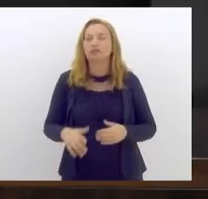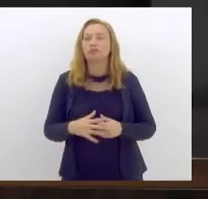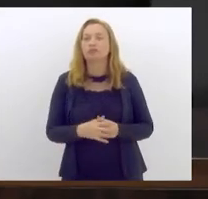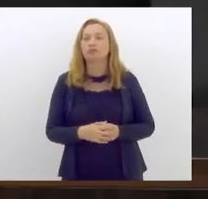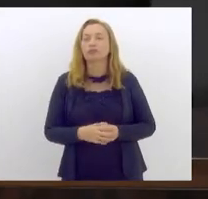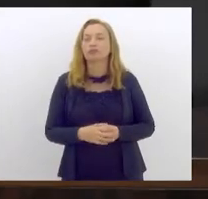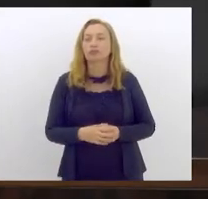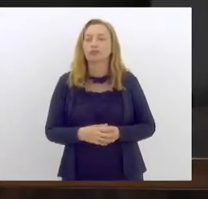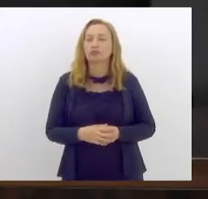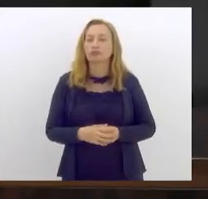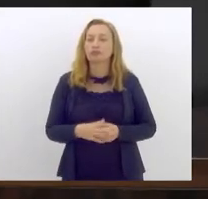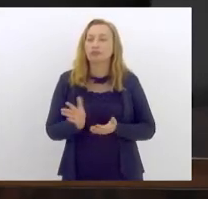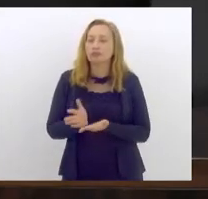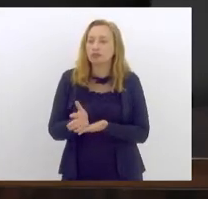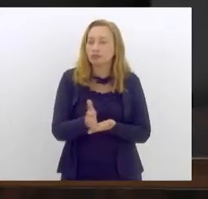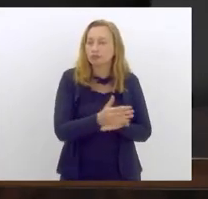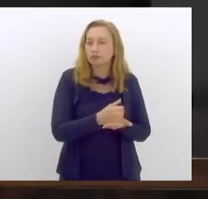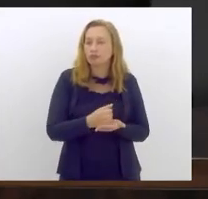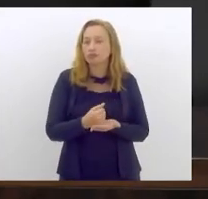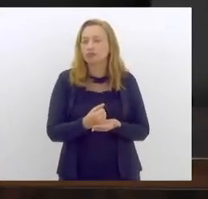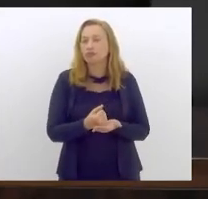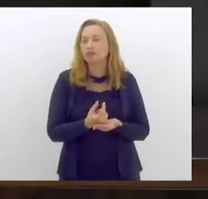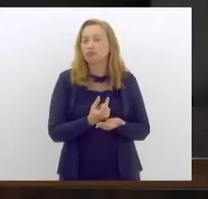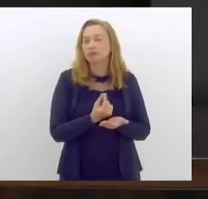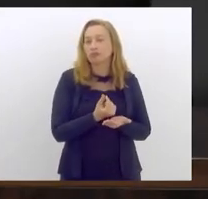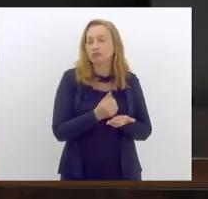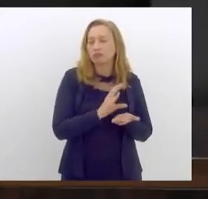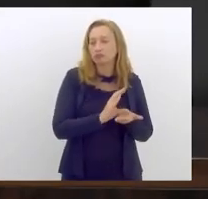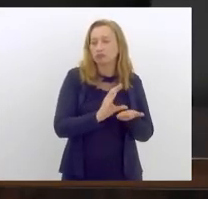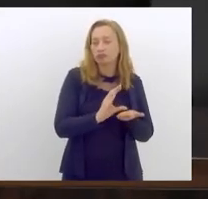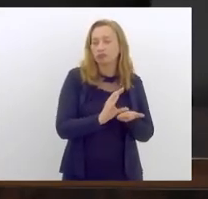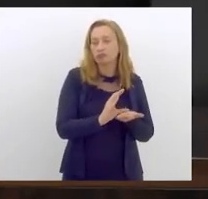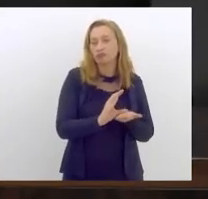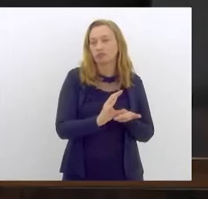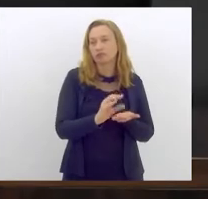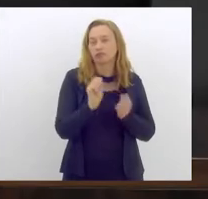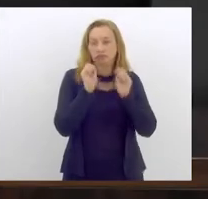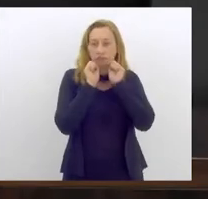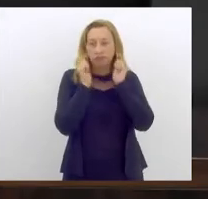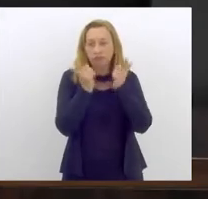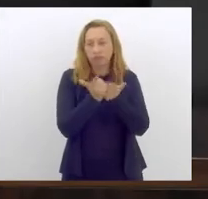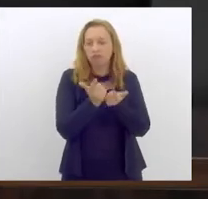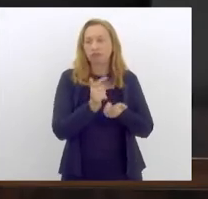anual de recursos orçamentários da alerj